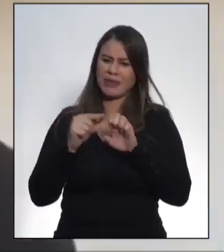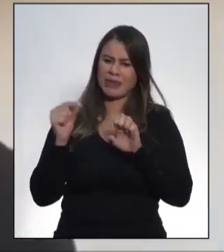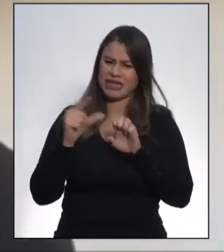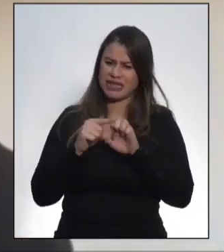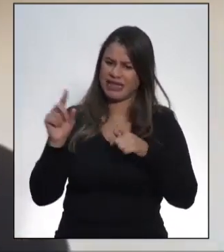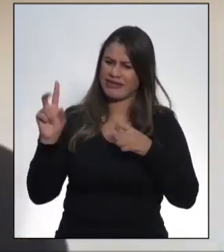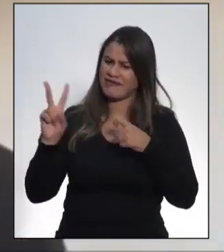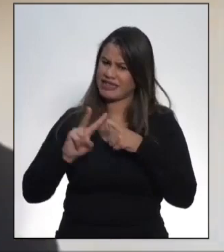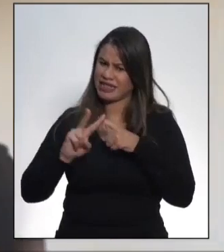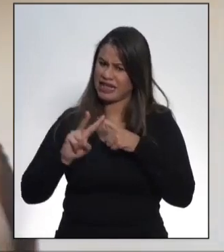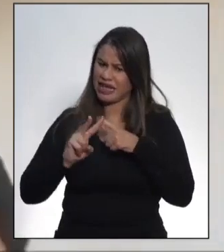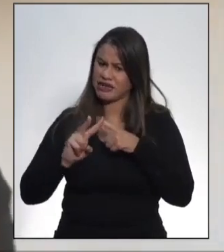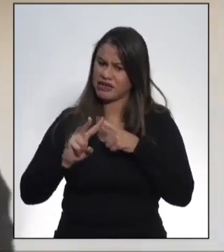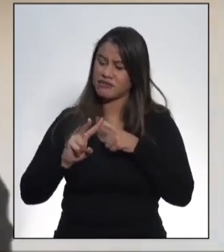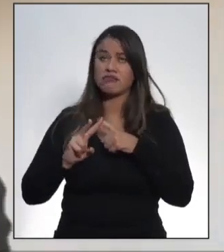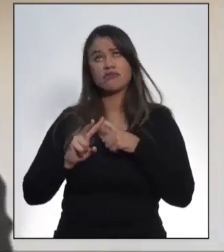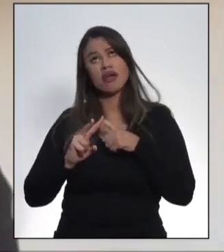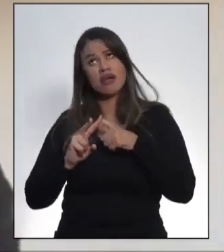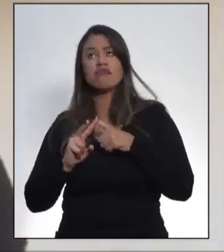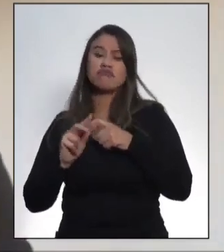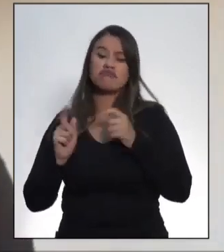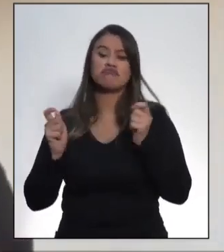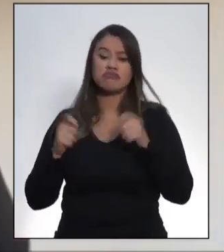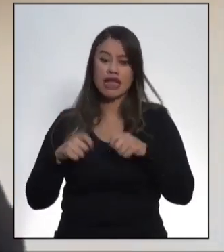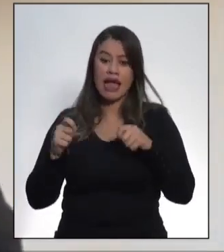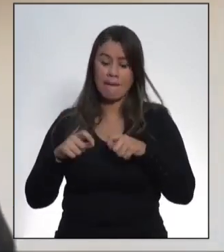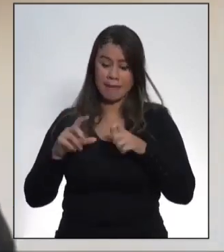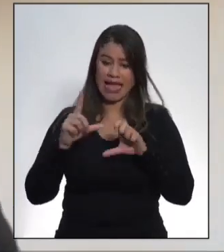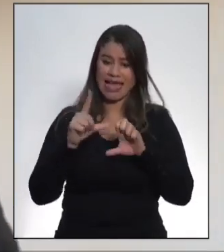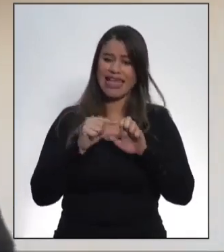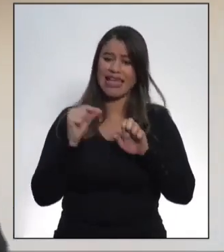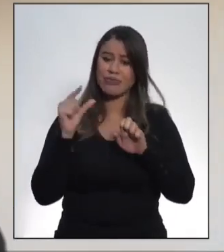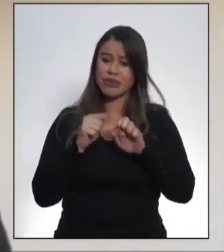nem tudo você aprende na faculdade. Então, vários dos pontos que eu